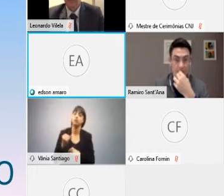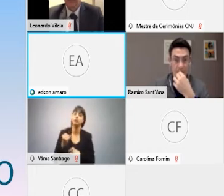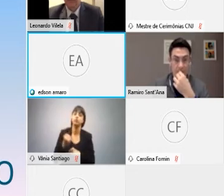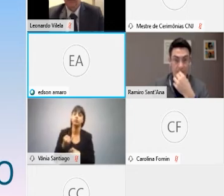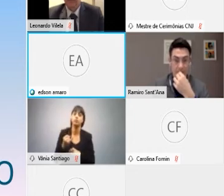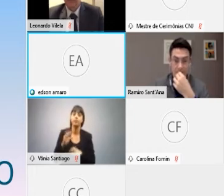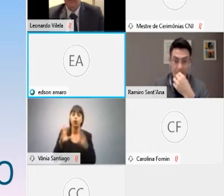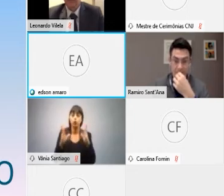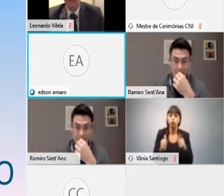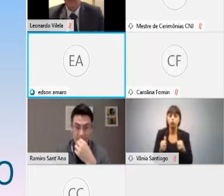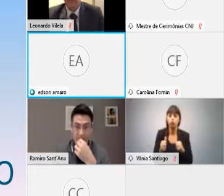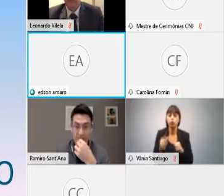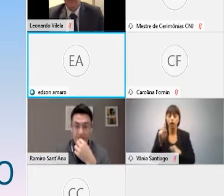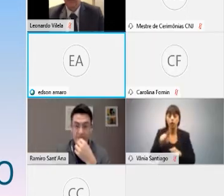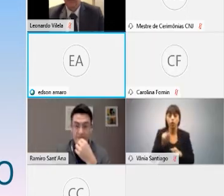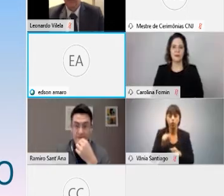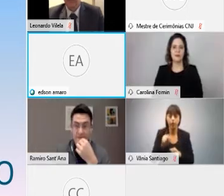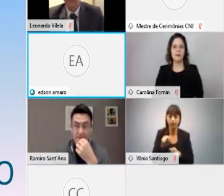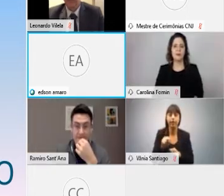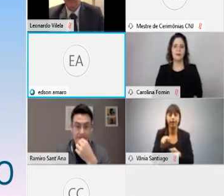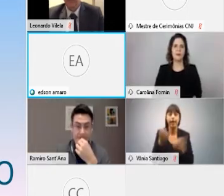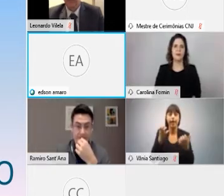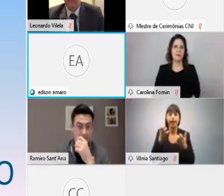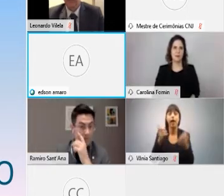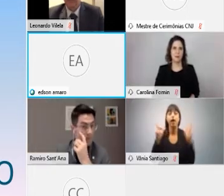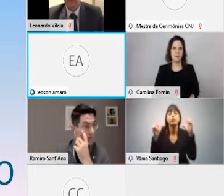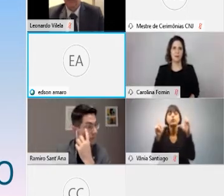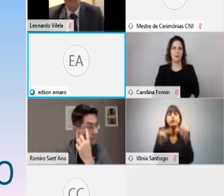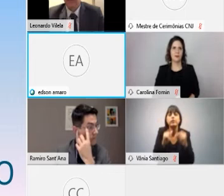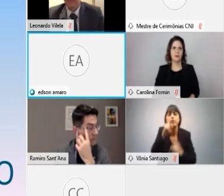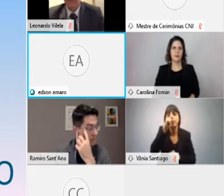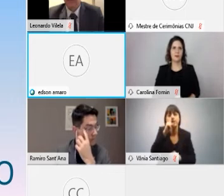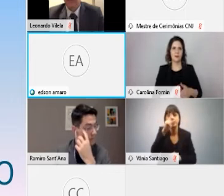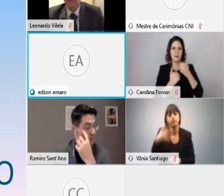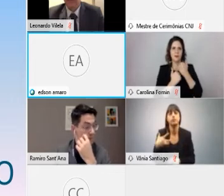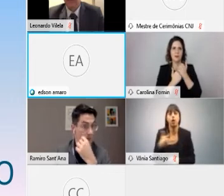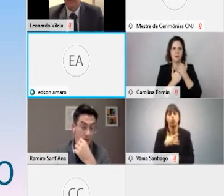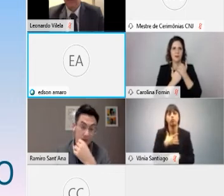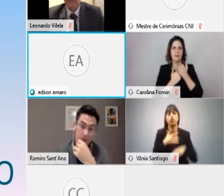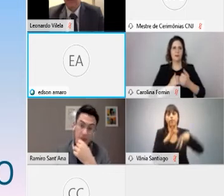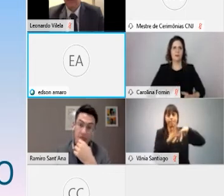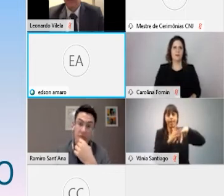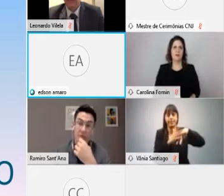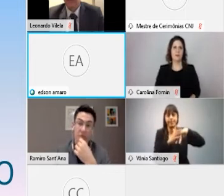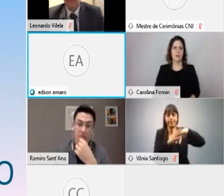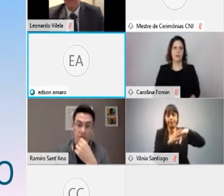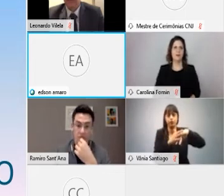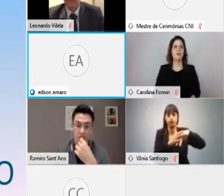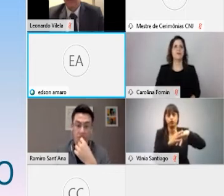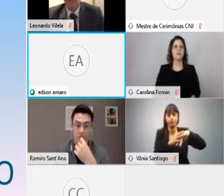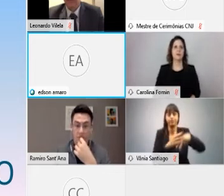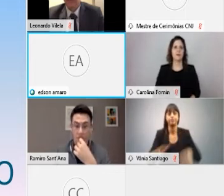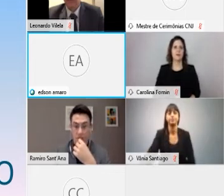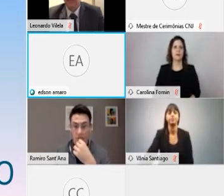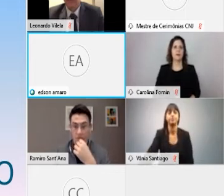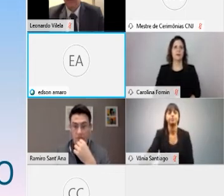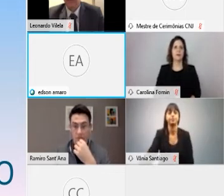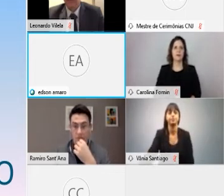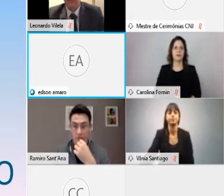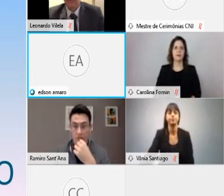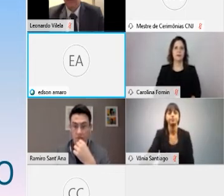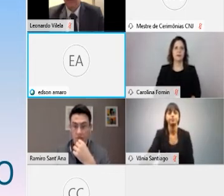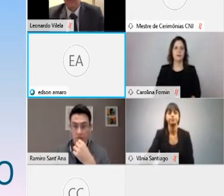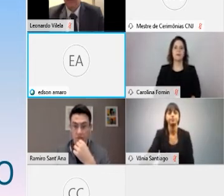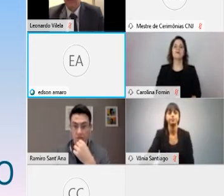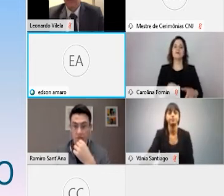isso tem o intuito de reduzir o risco para o paciente, né? E também a ideia de trabalhar principalmente na atenção básica, na